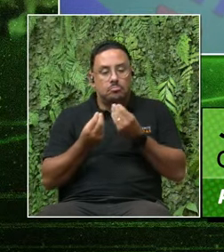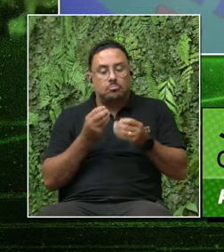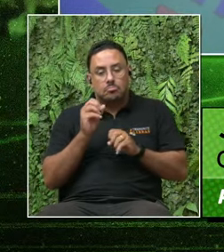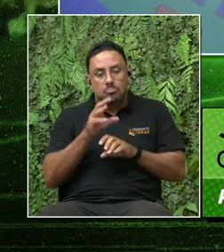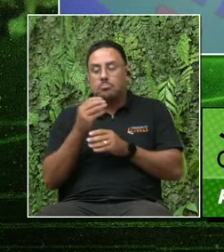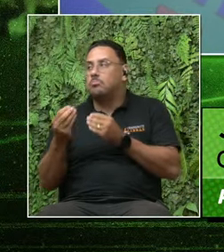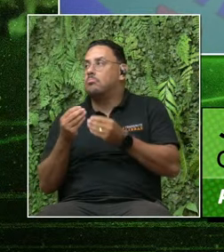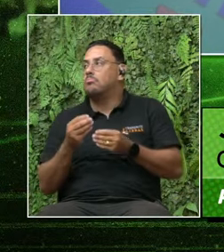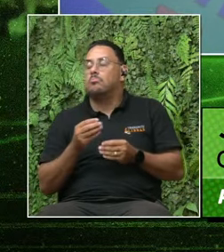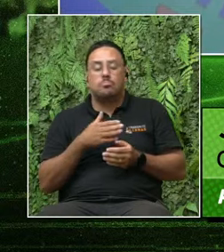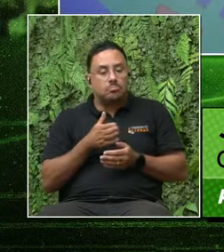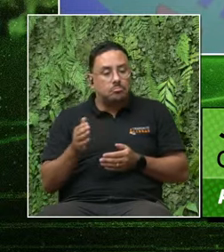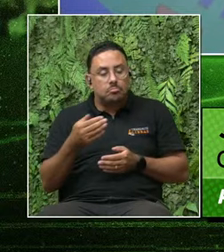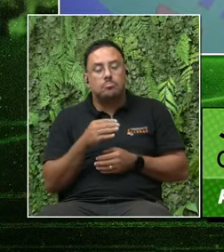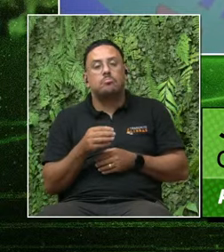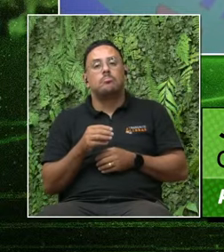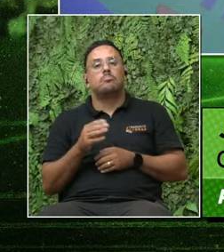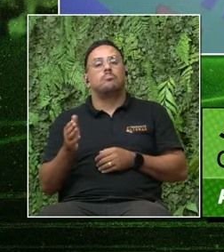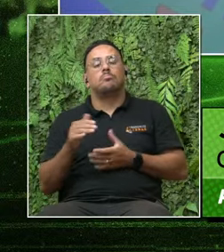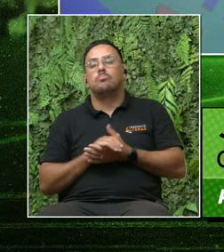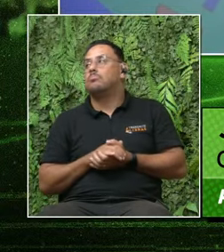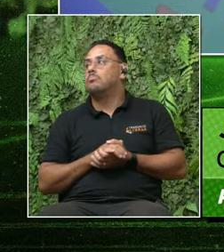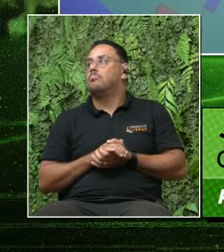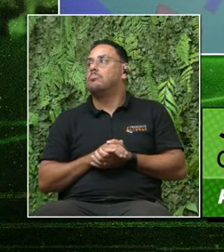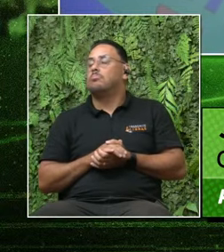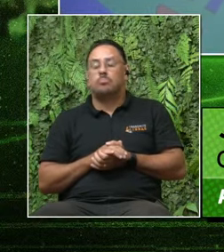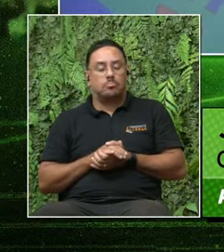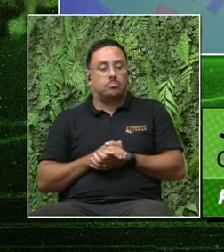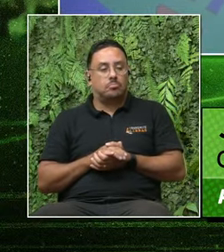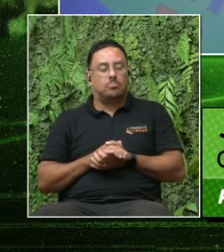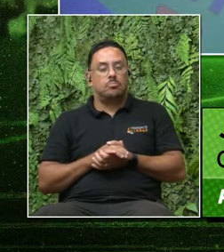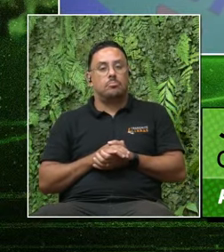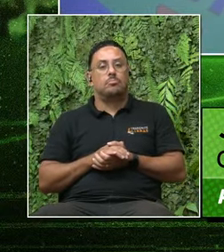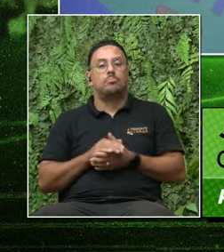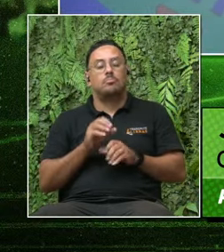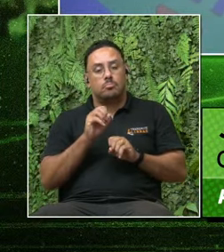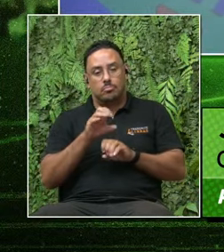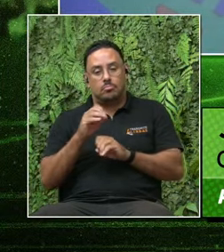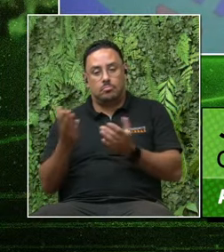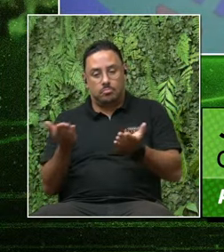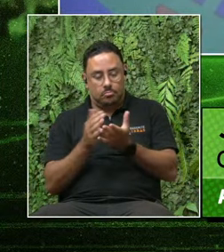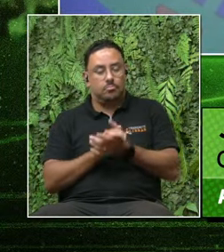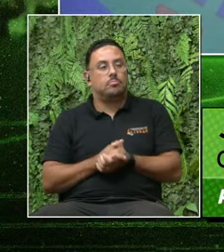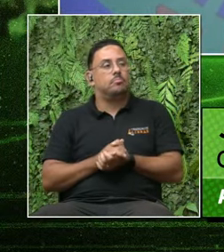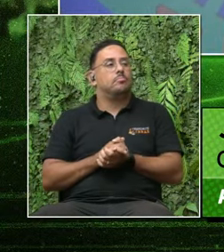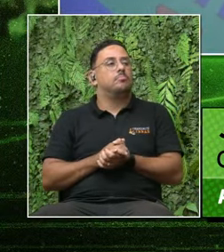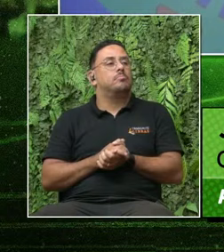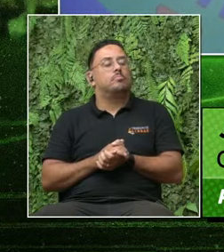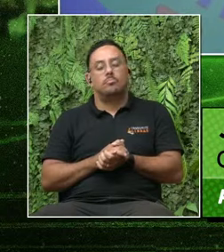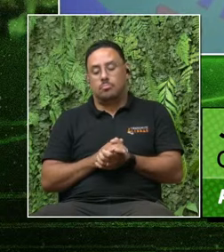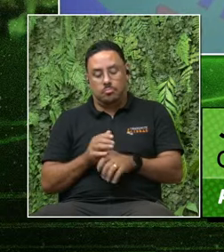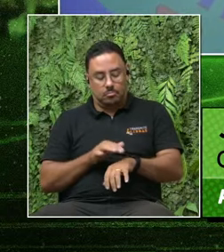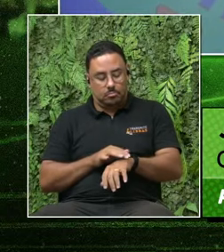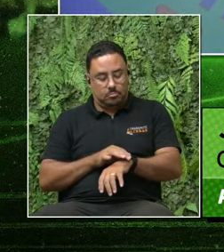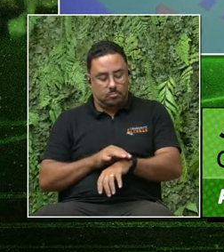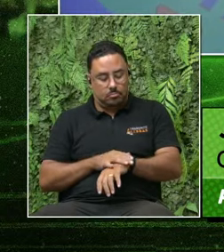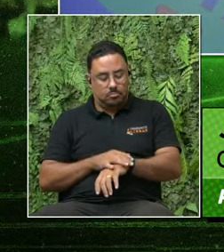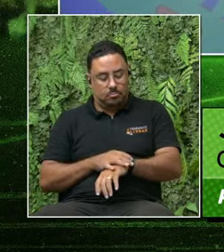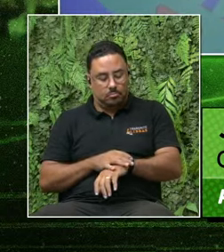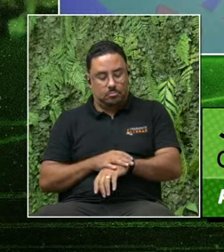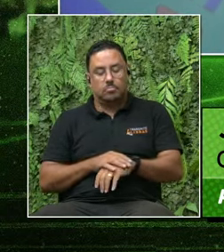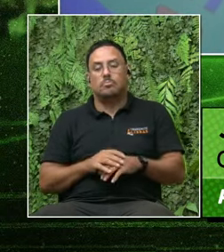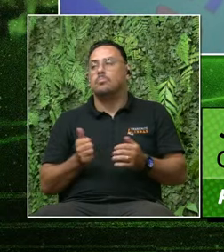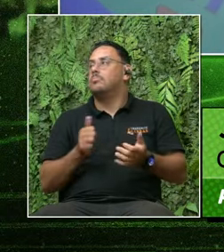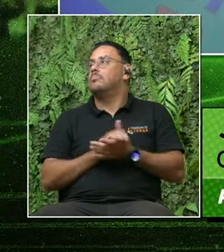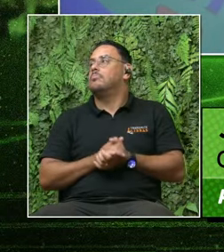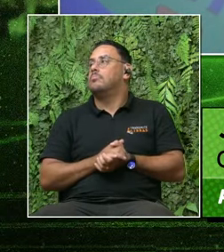que né tapa para pro lado tira do goleiro tá louco velho de uma aula hoje falou com Paulinho Paulinho é assim